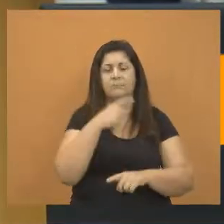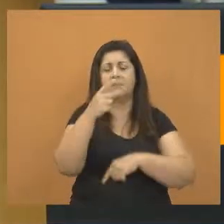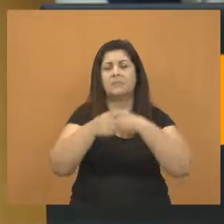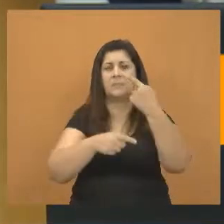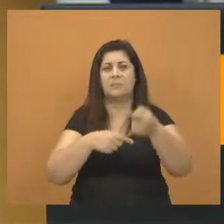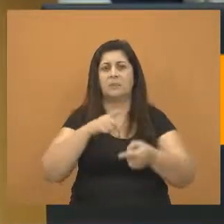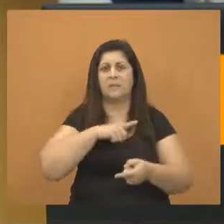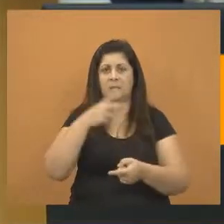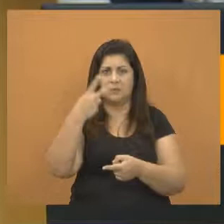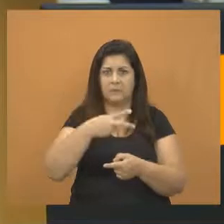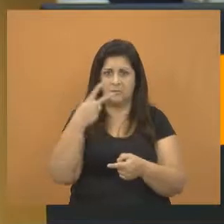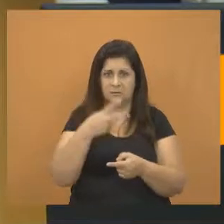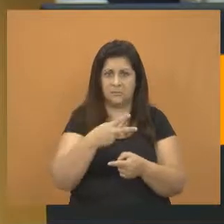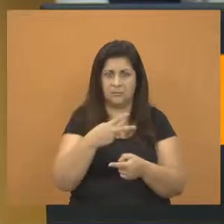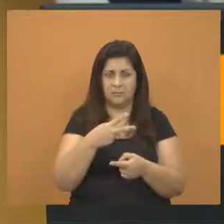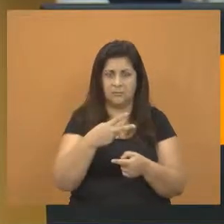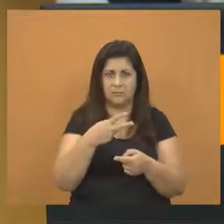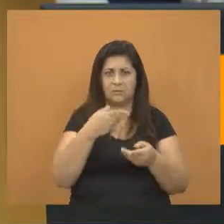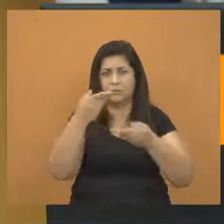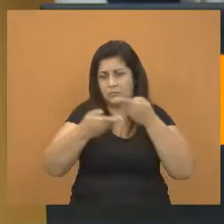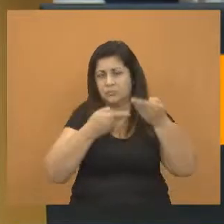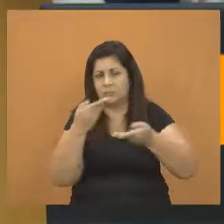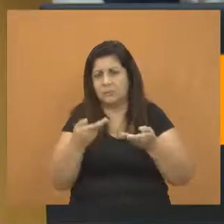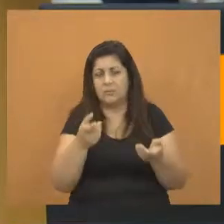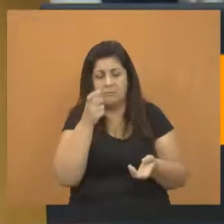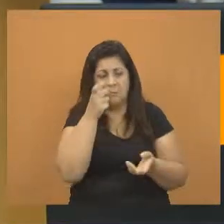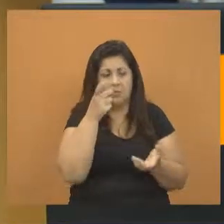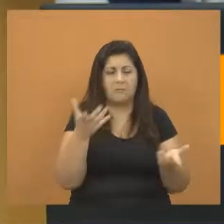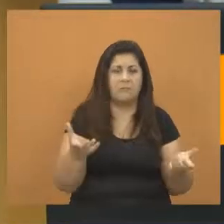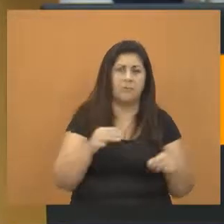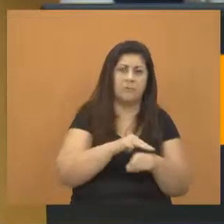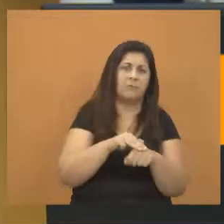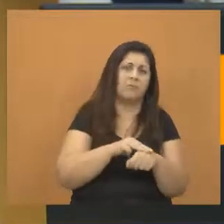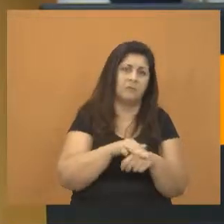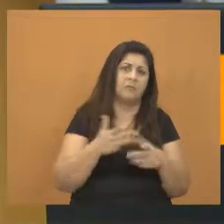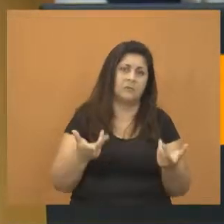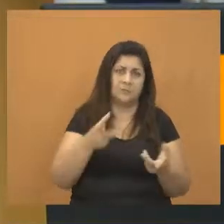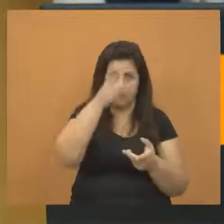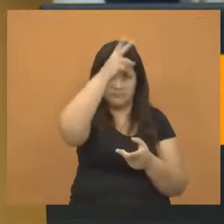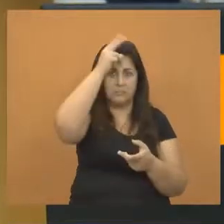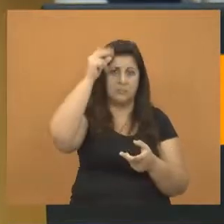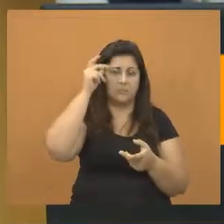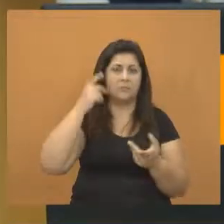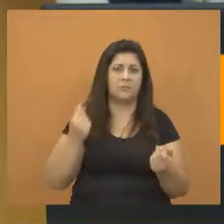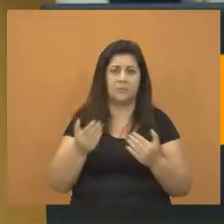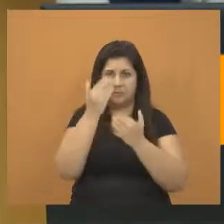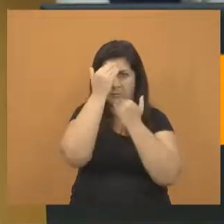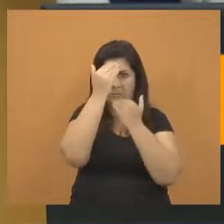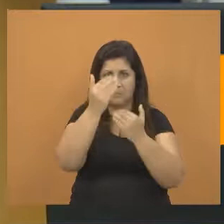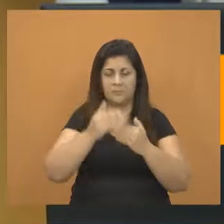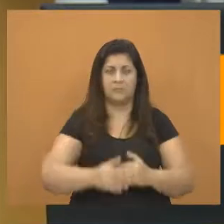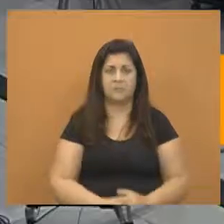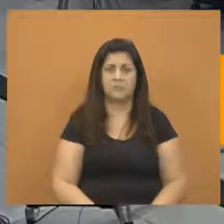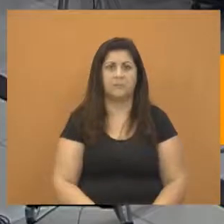segunda discussão, daí a gente vai ver as emendas e conversar com o governo. Muito obrigada.